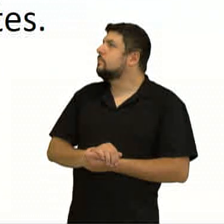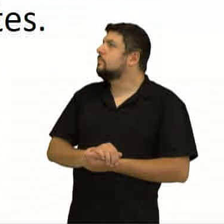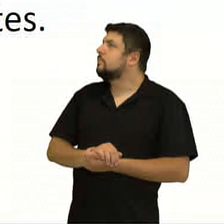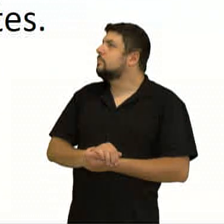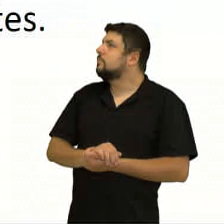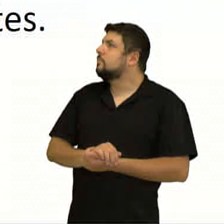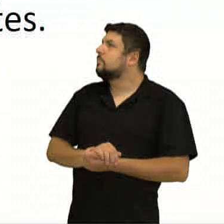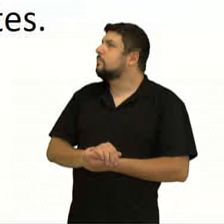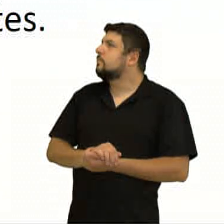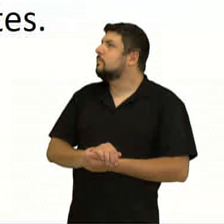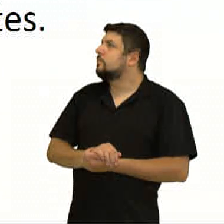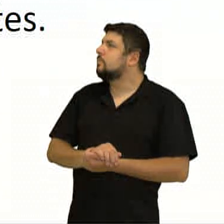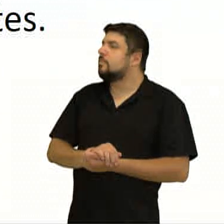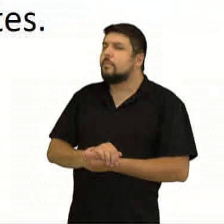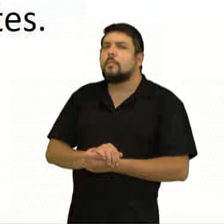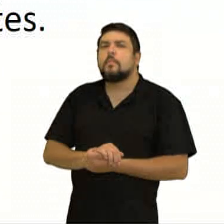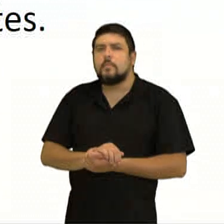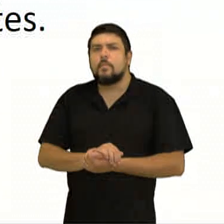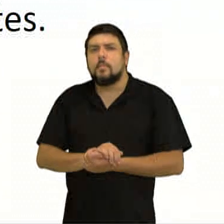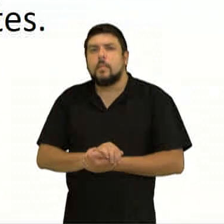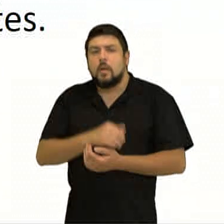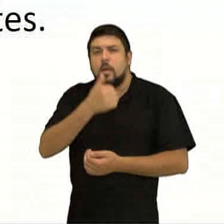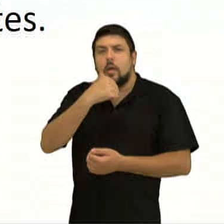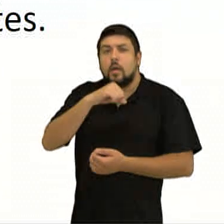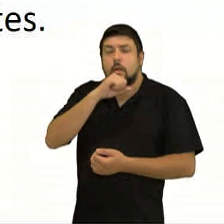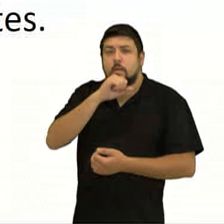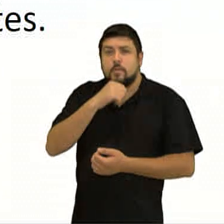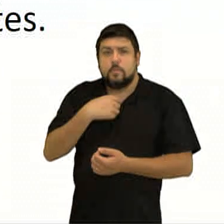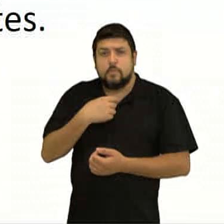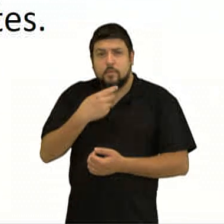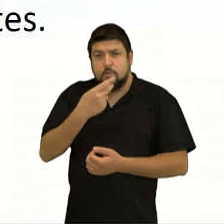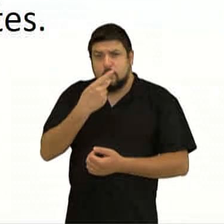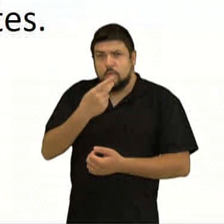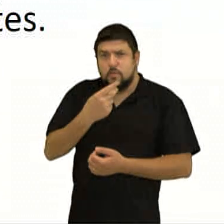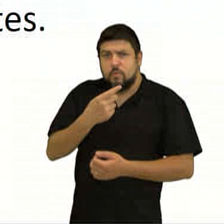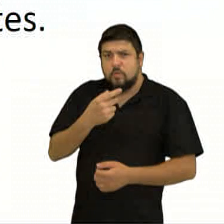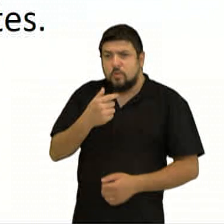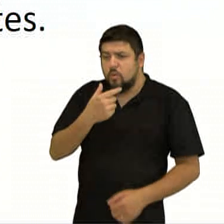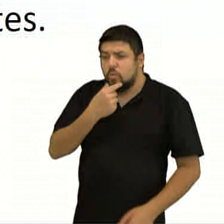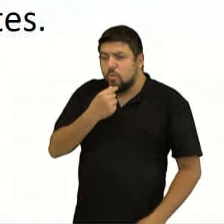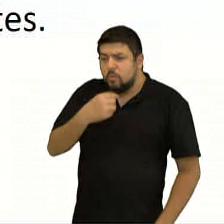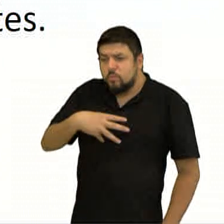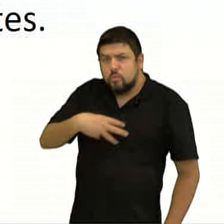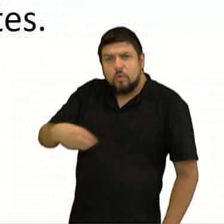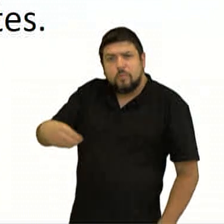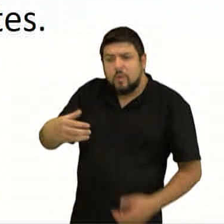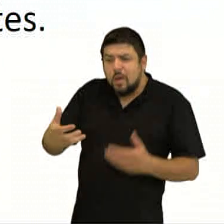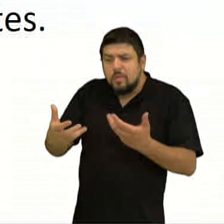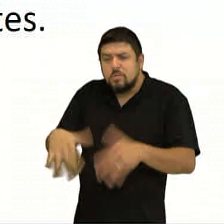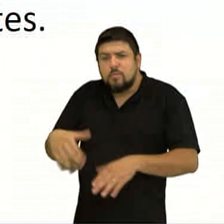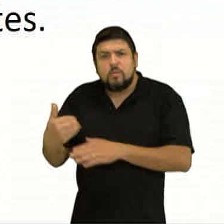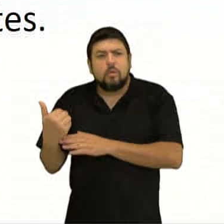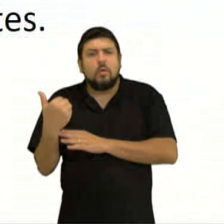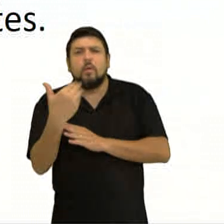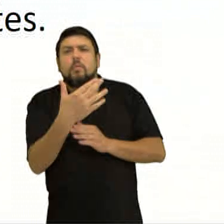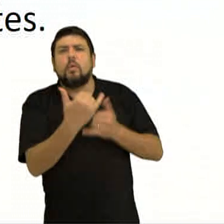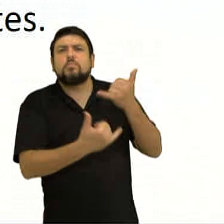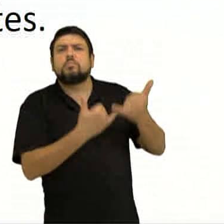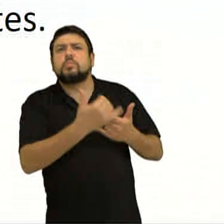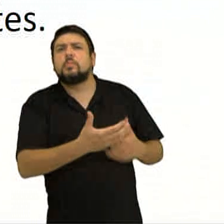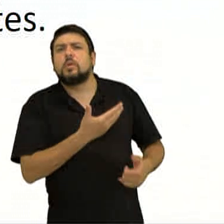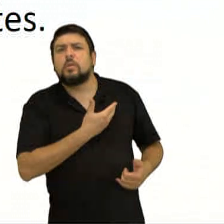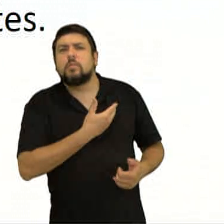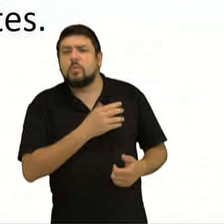kids. O problema que ela está passando é o seguinte, que o filho dela não quer sair para brincar com os amigos, só quer ficar dentro com o celular.